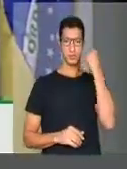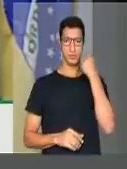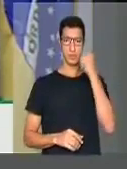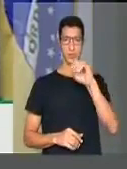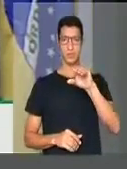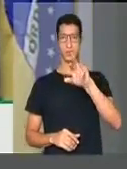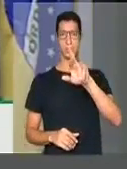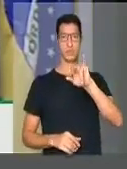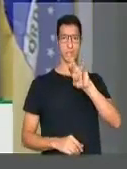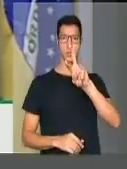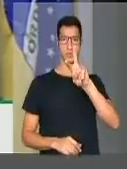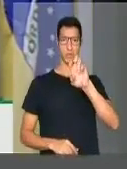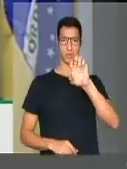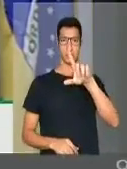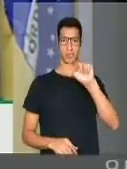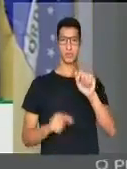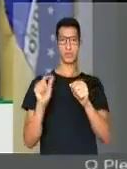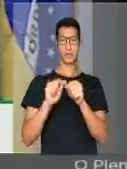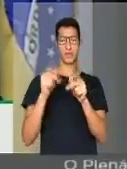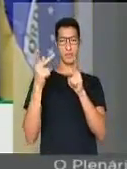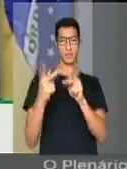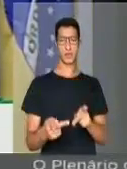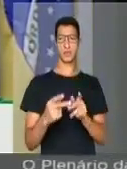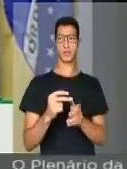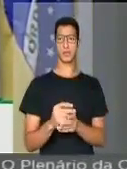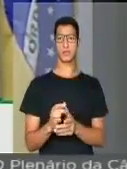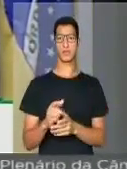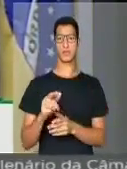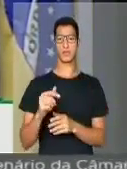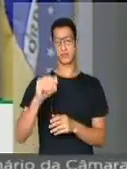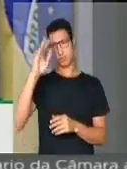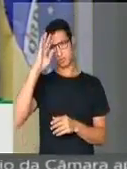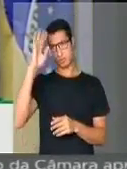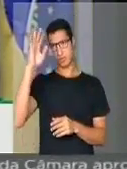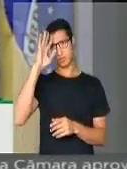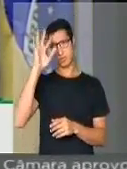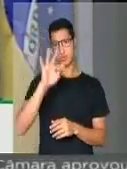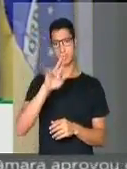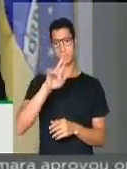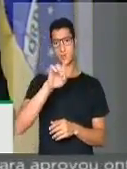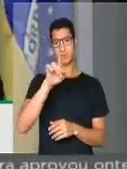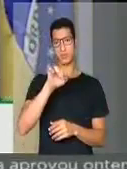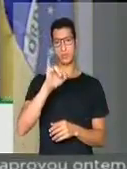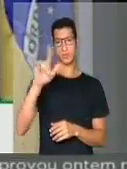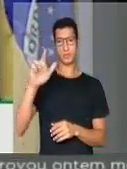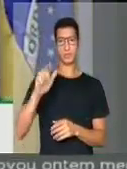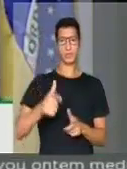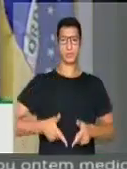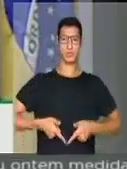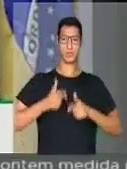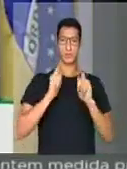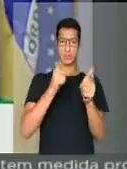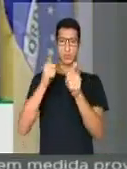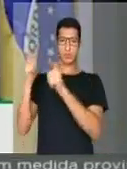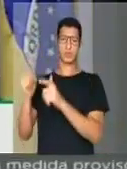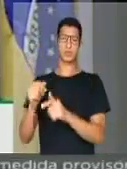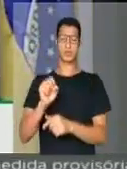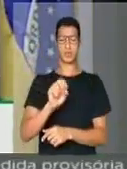senador Crivella, ao fazer o projeto, ele imaginou o fuzil, a metralhadora,